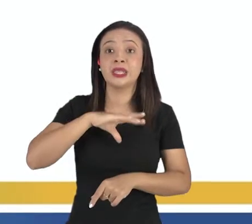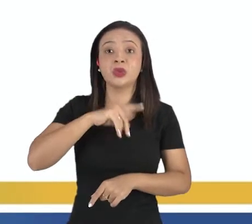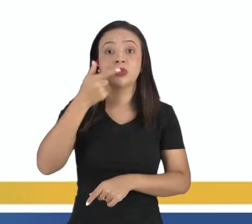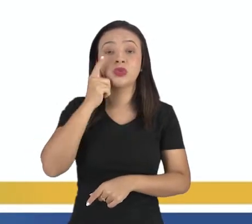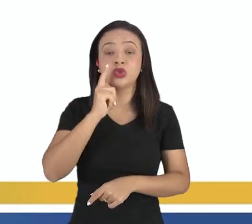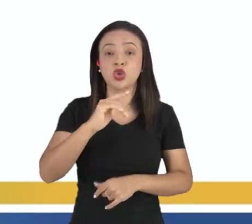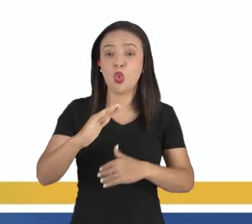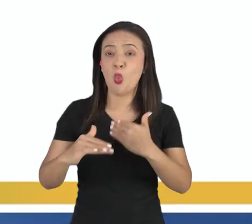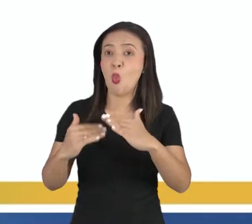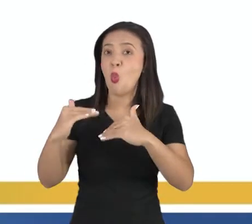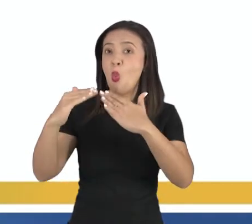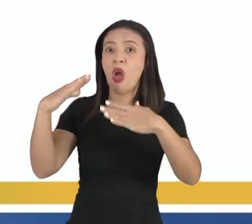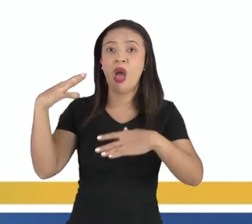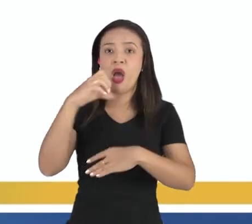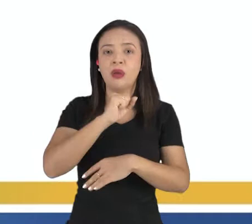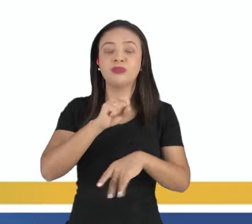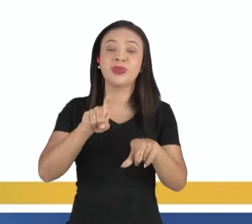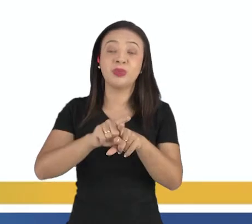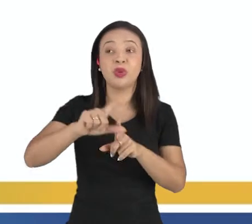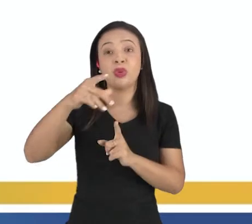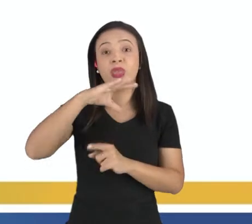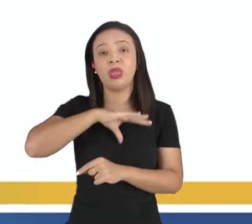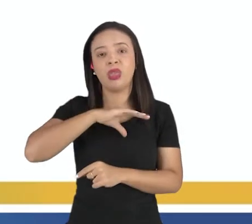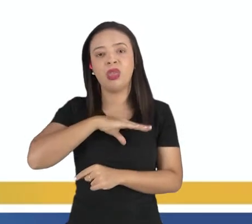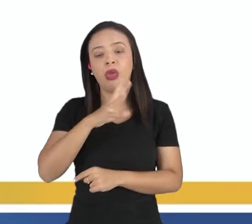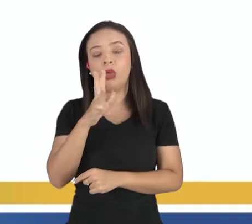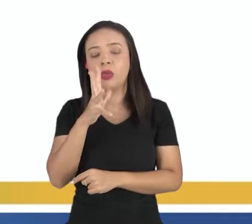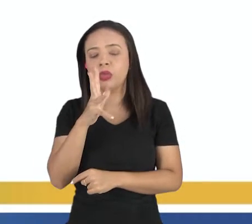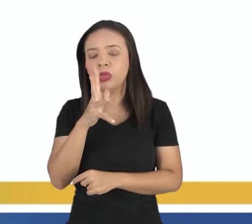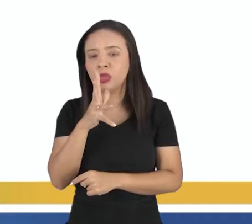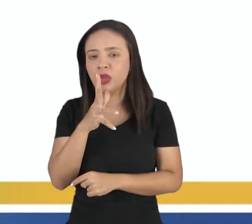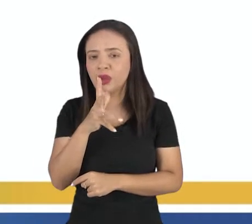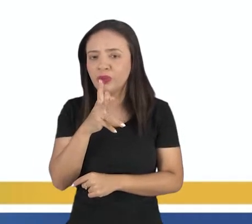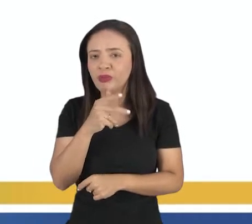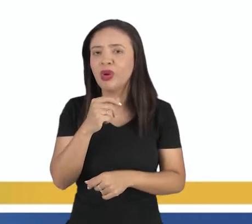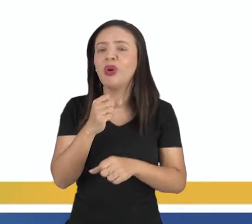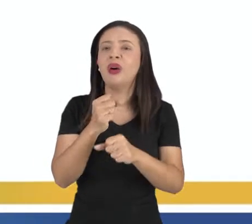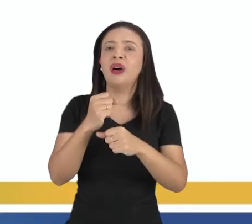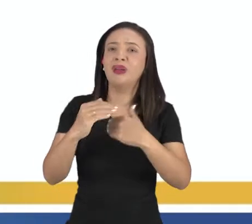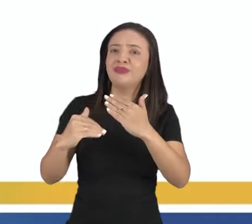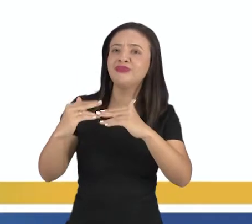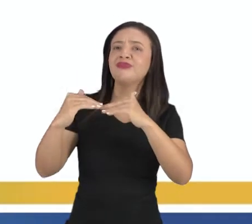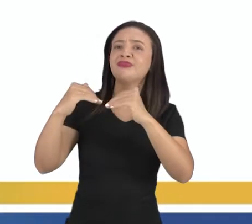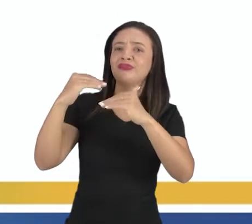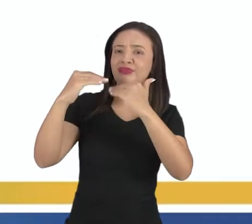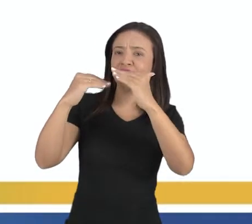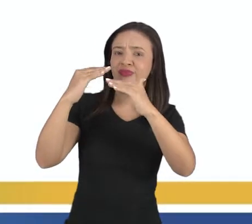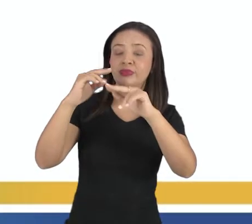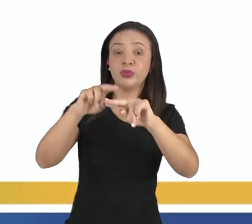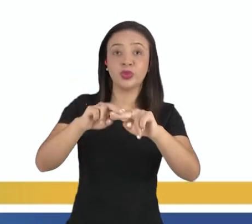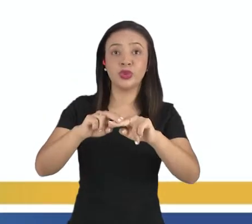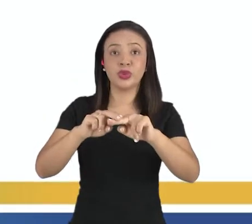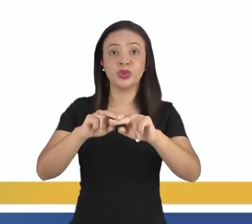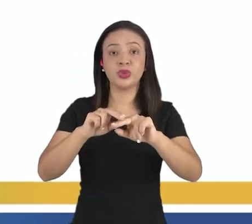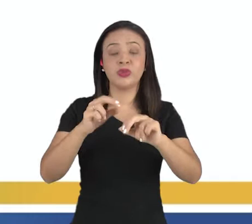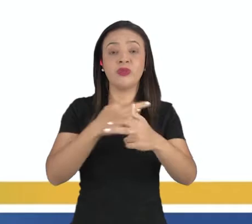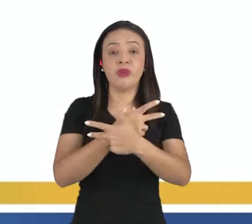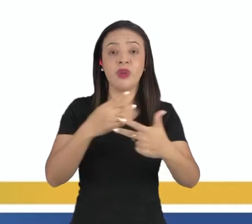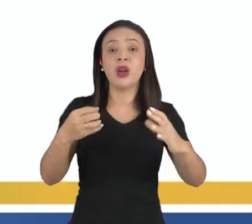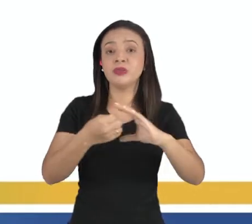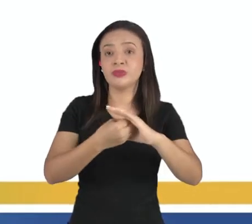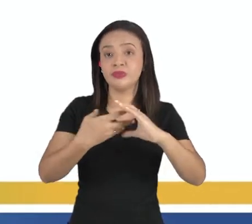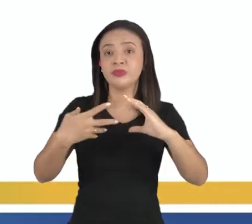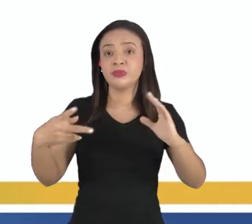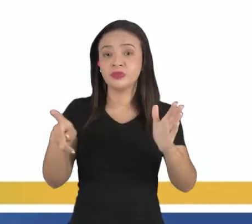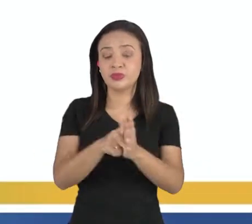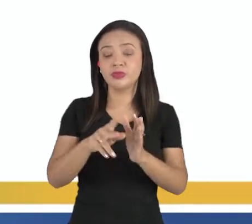rapidamente, e outras passem anos e anos crescendo lentamente. Então, o conjunto de características